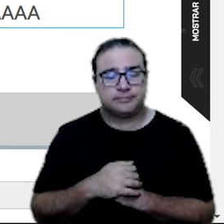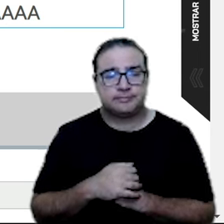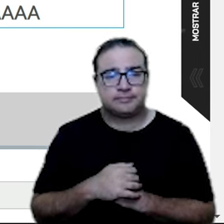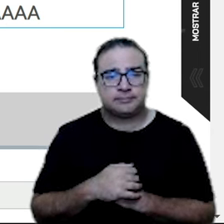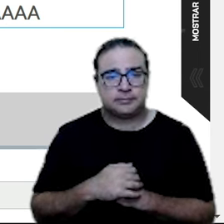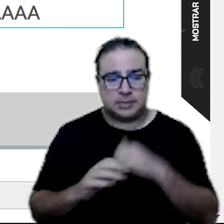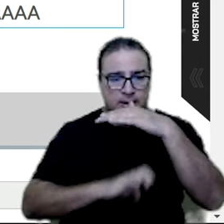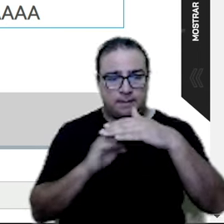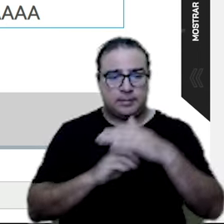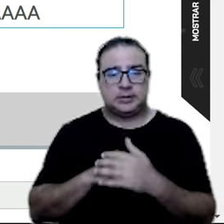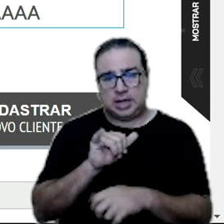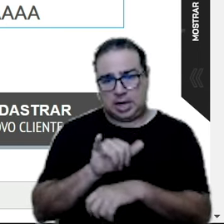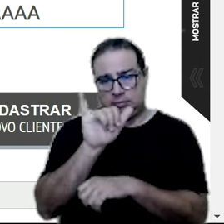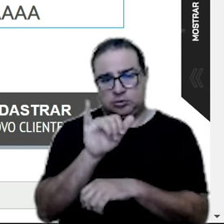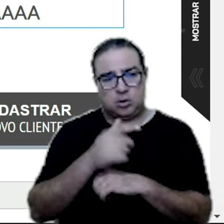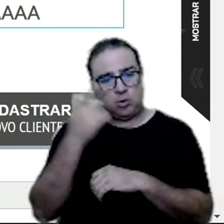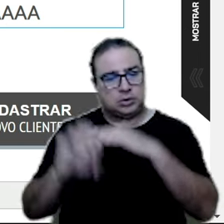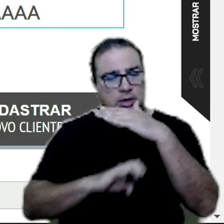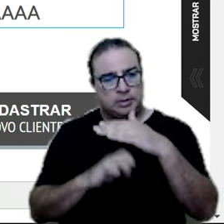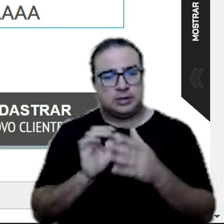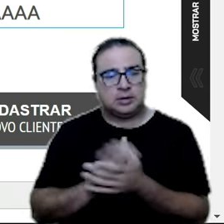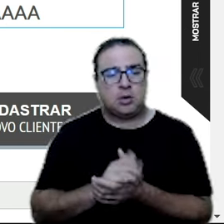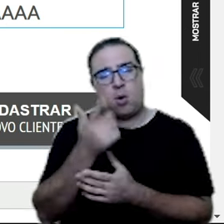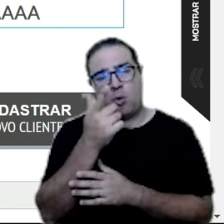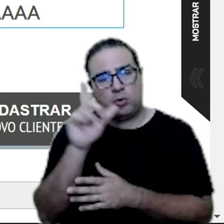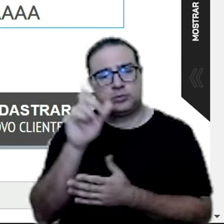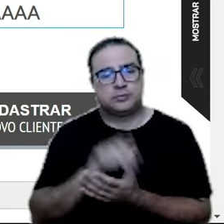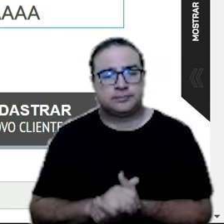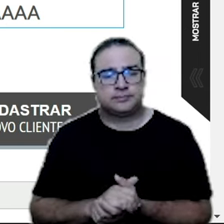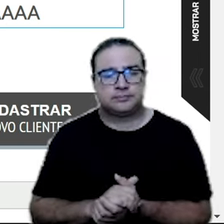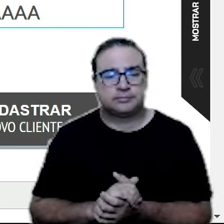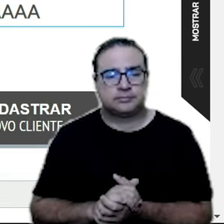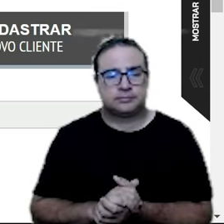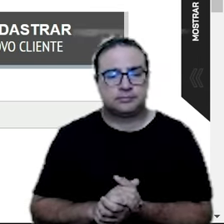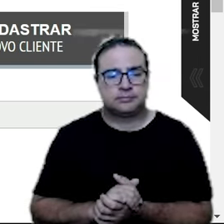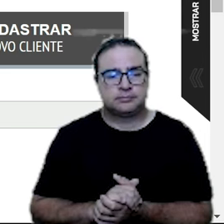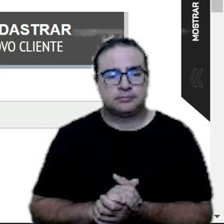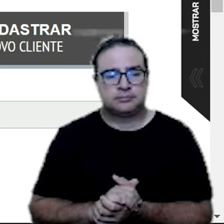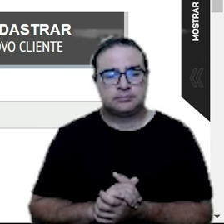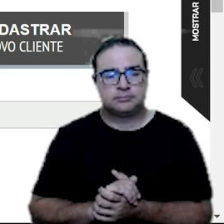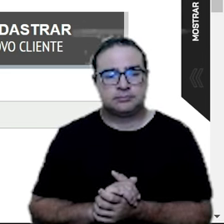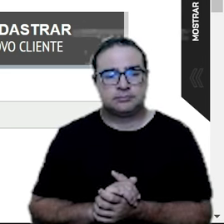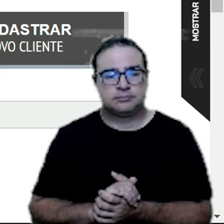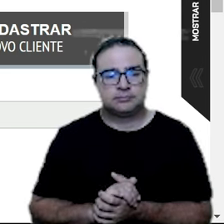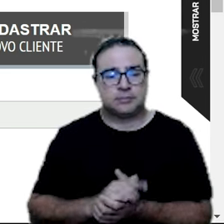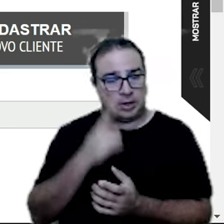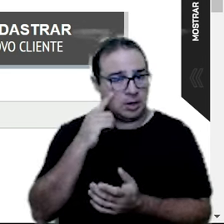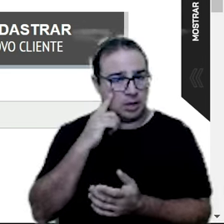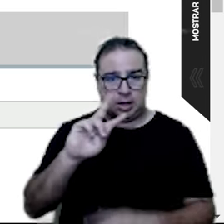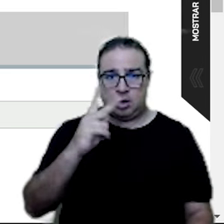aqui pegar a empresa Y uma outra empresa aqui com outro deixa eu ver ah